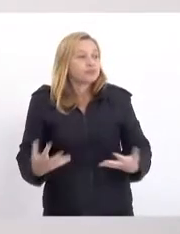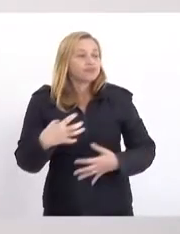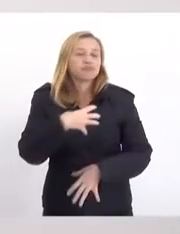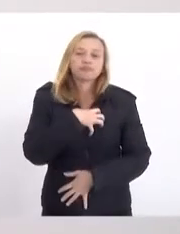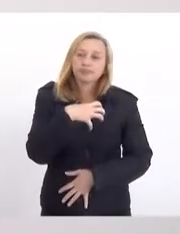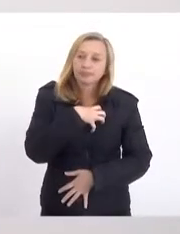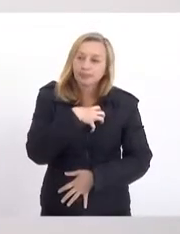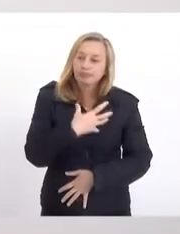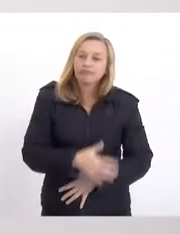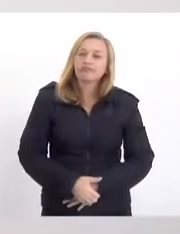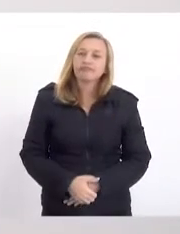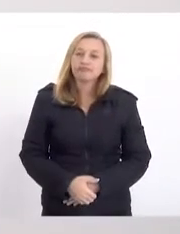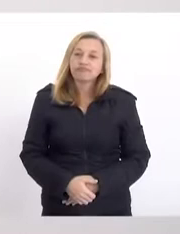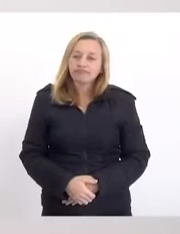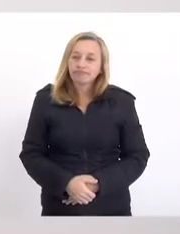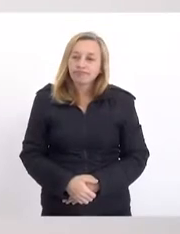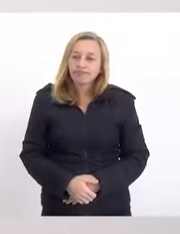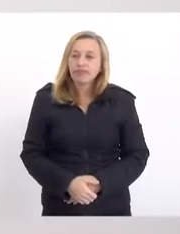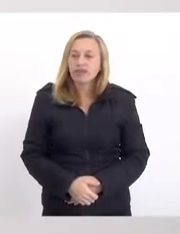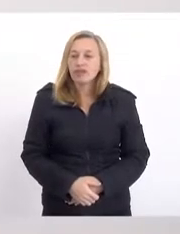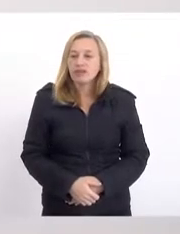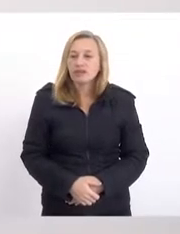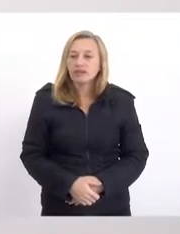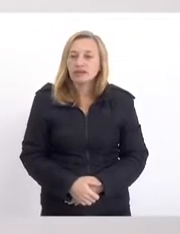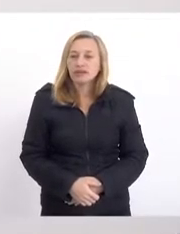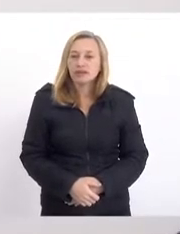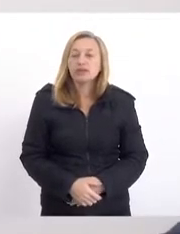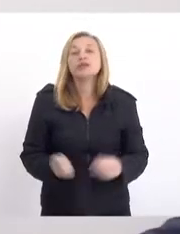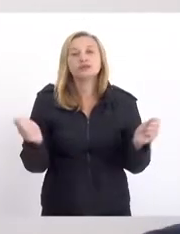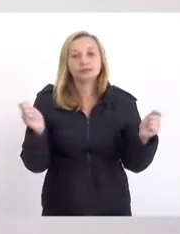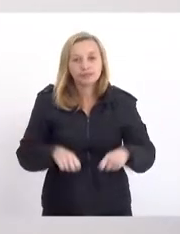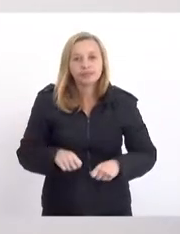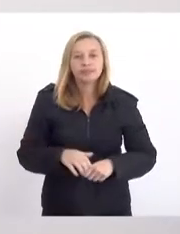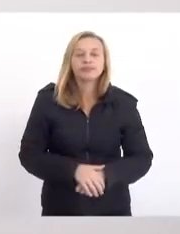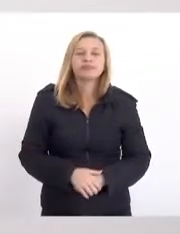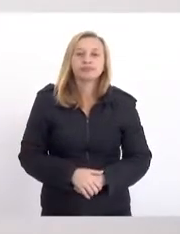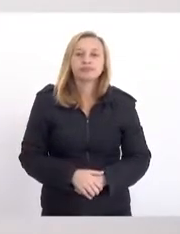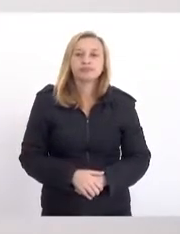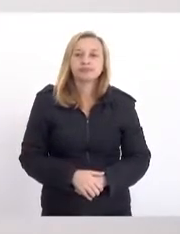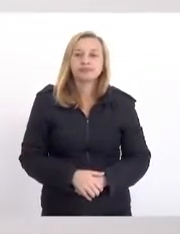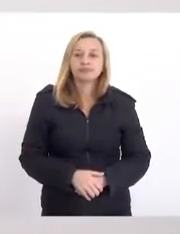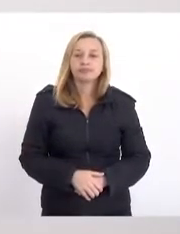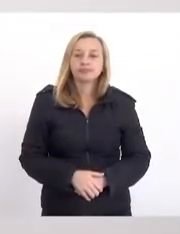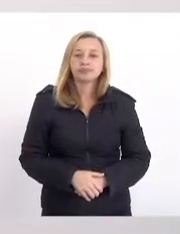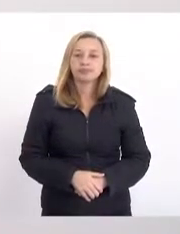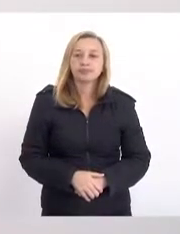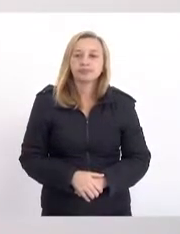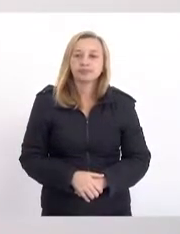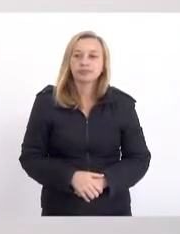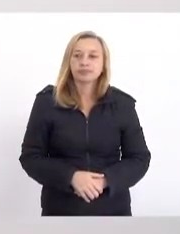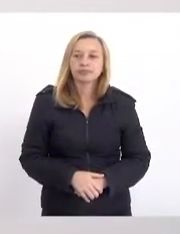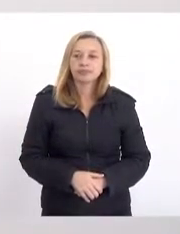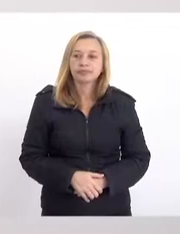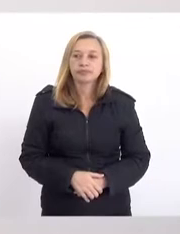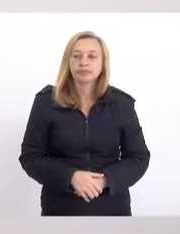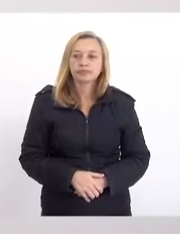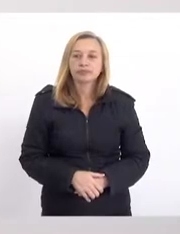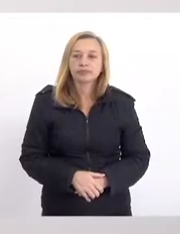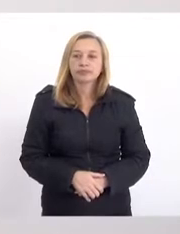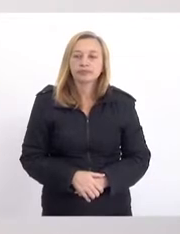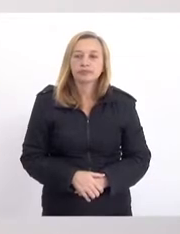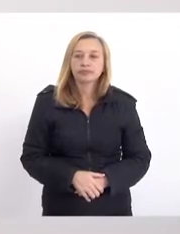sentido, trazer aqui a possibilidade da gente, a partir